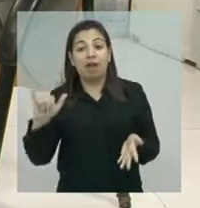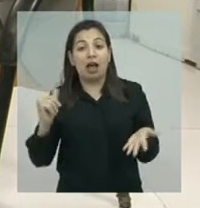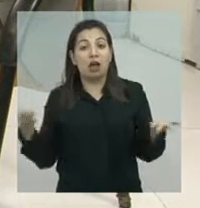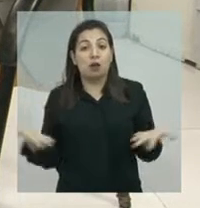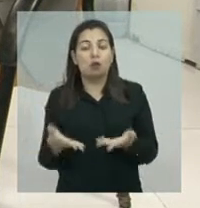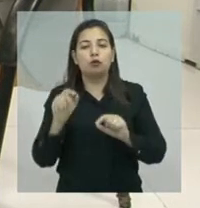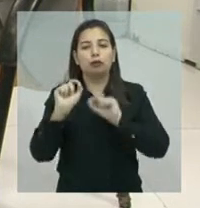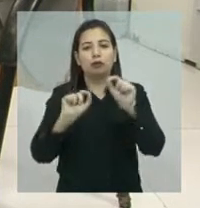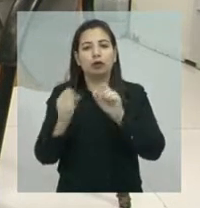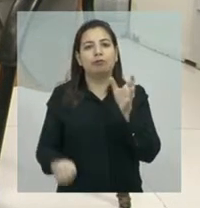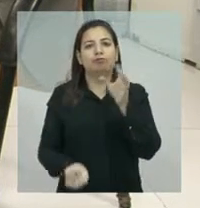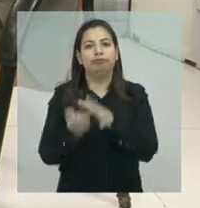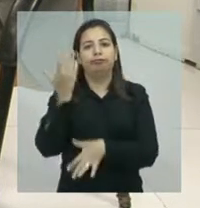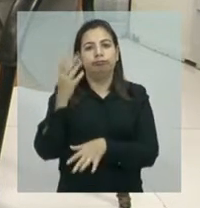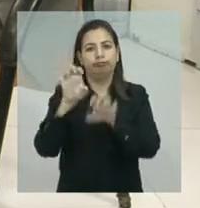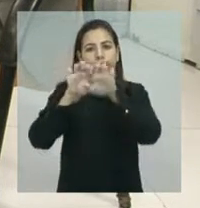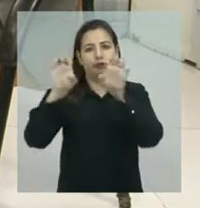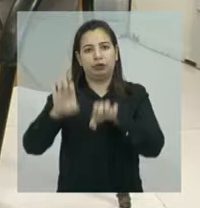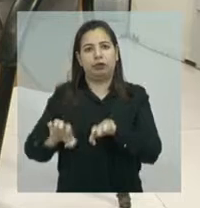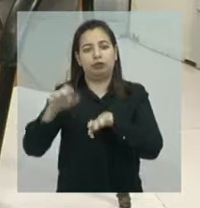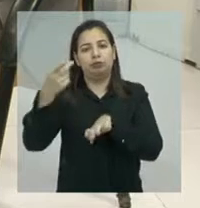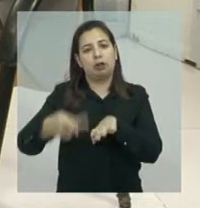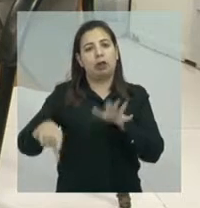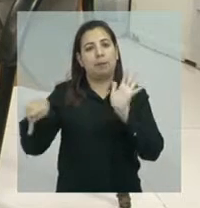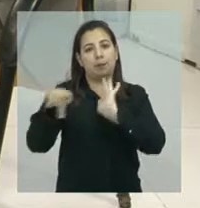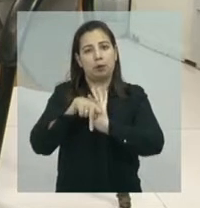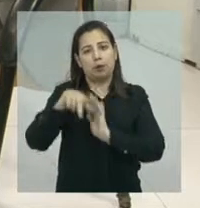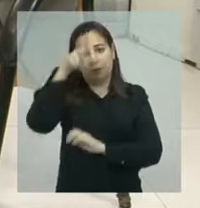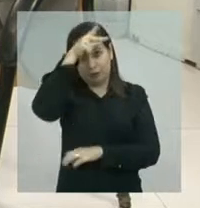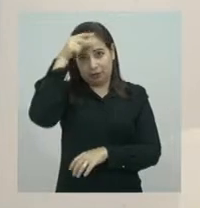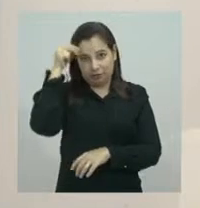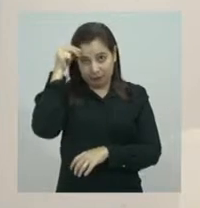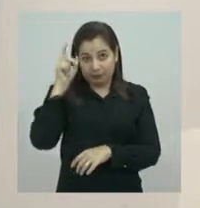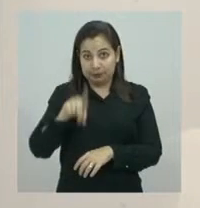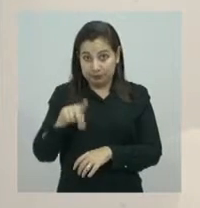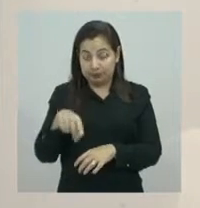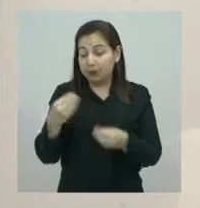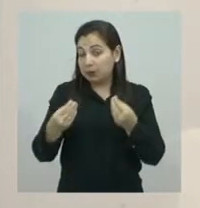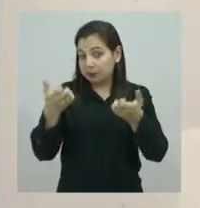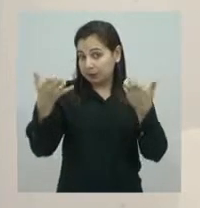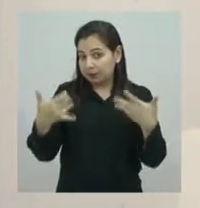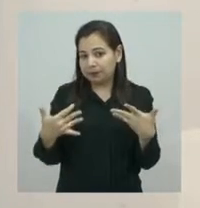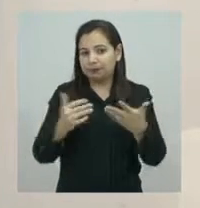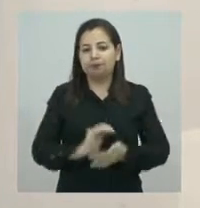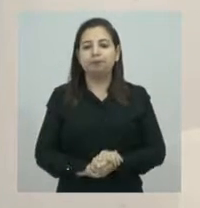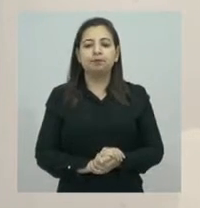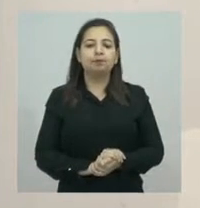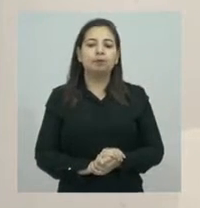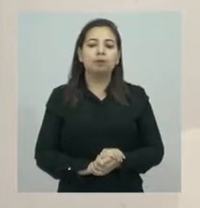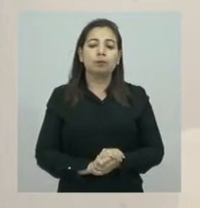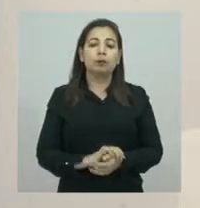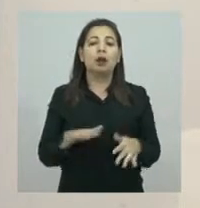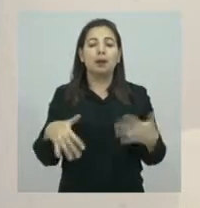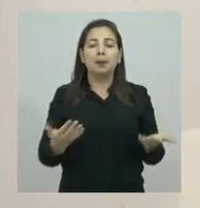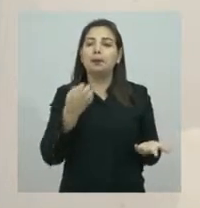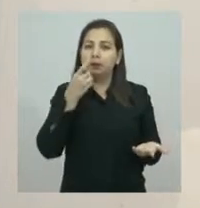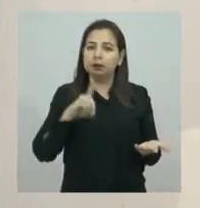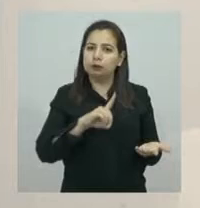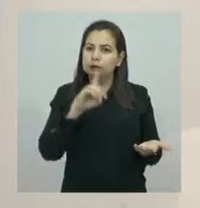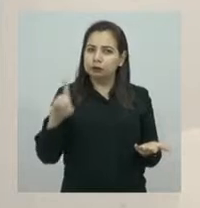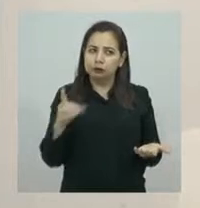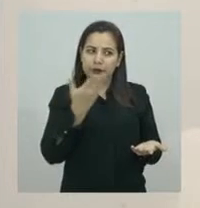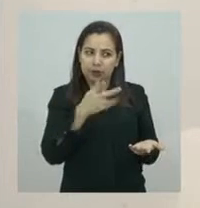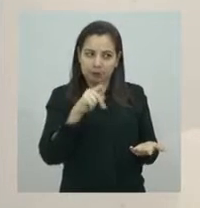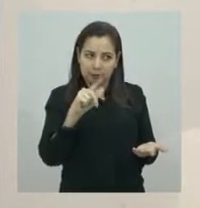um estatuto municipal nesse sentido. Obrigado. Bom dia, Paulo. Bom dia a todos que estão nos